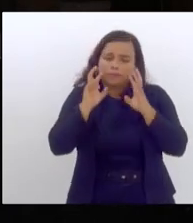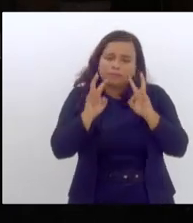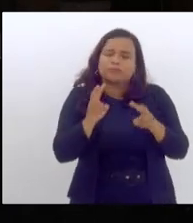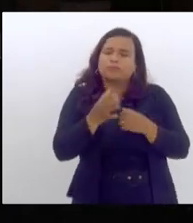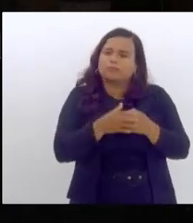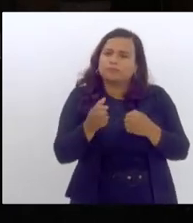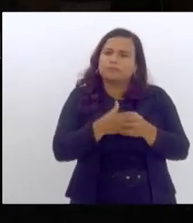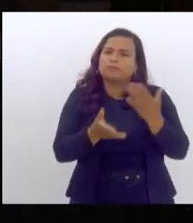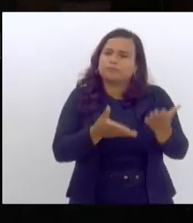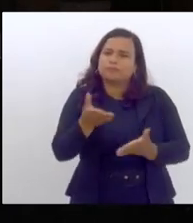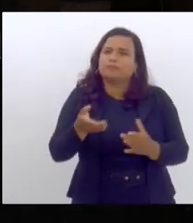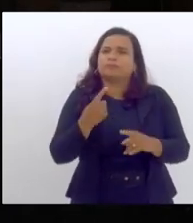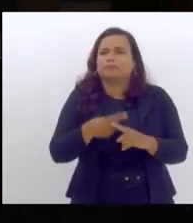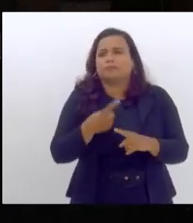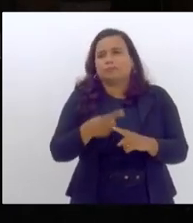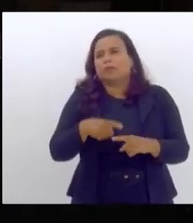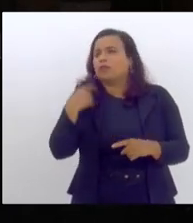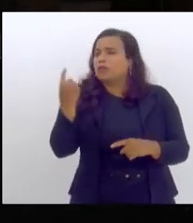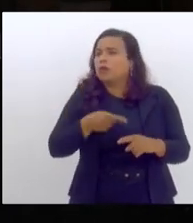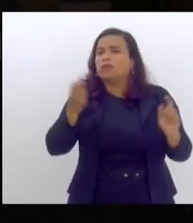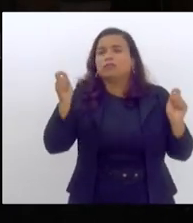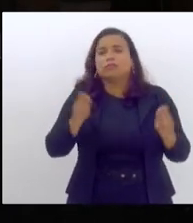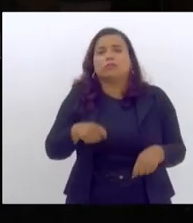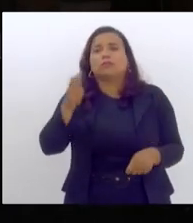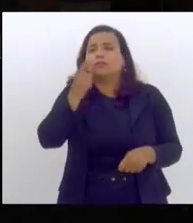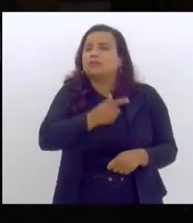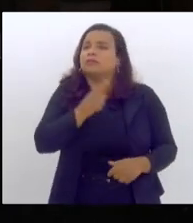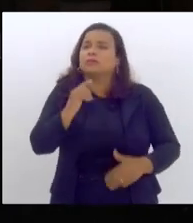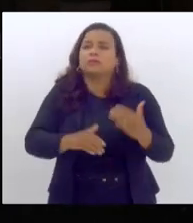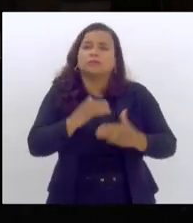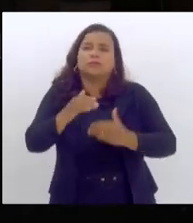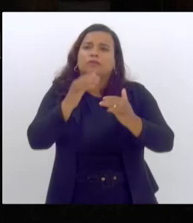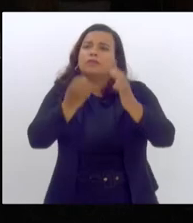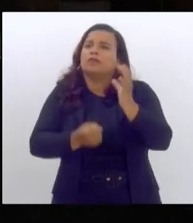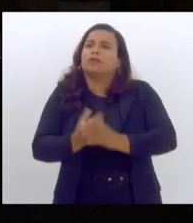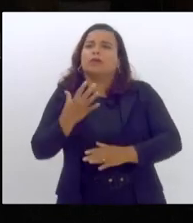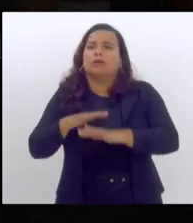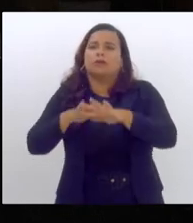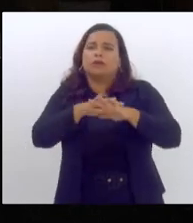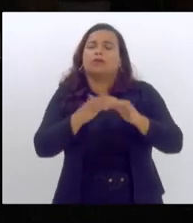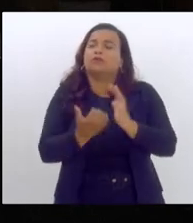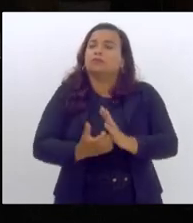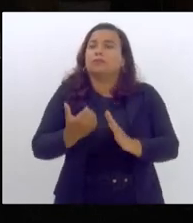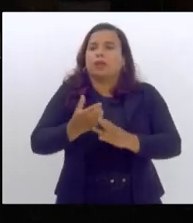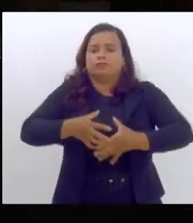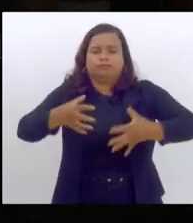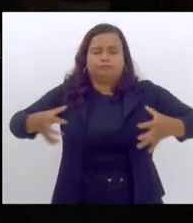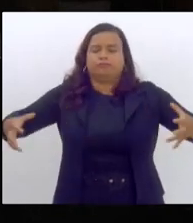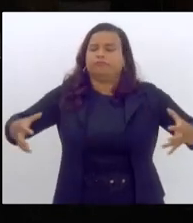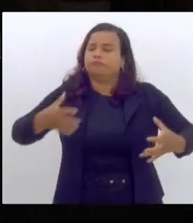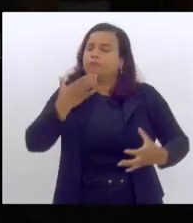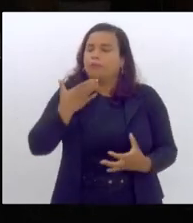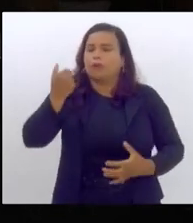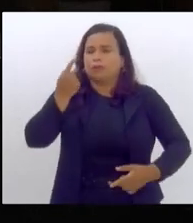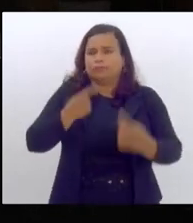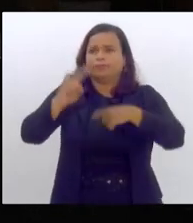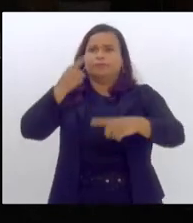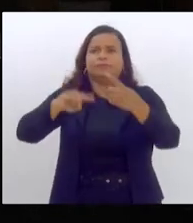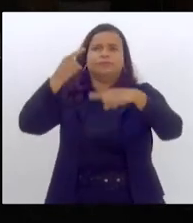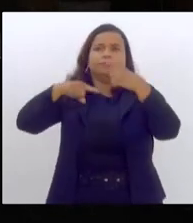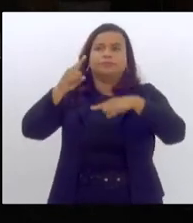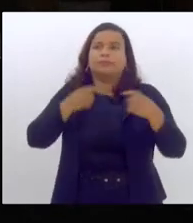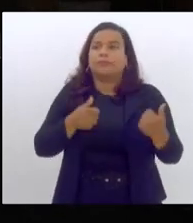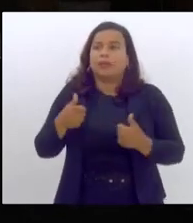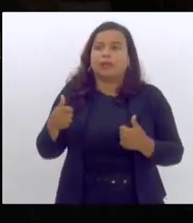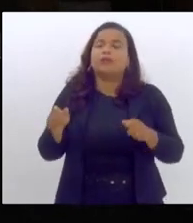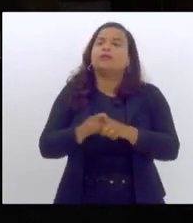carinho, porque a gente tem capacidade de desenvolver essa rede, de melhorar essa rede e de modificar